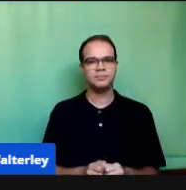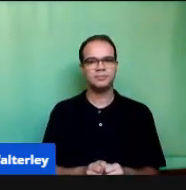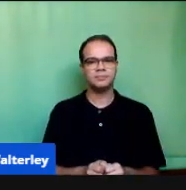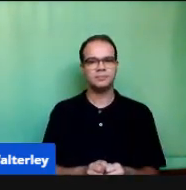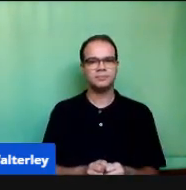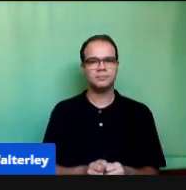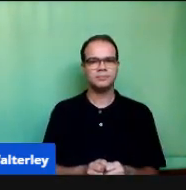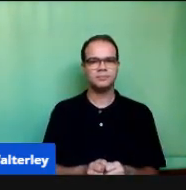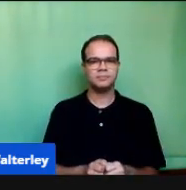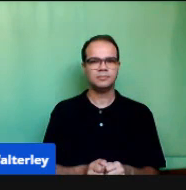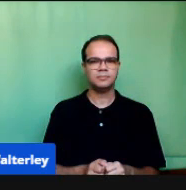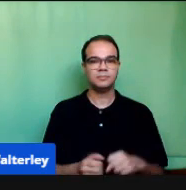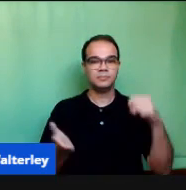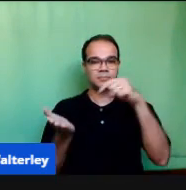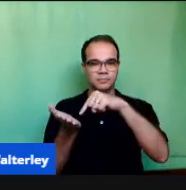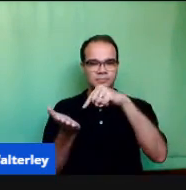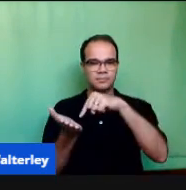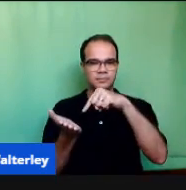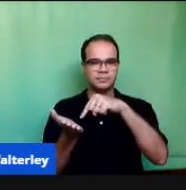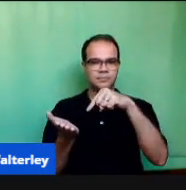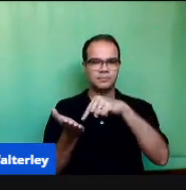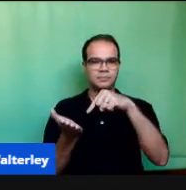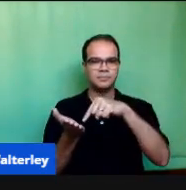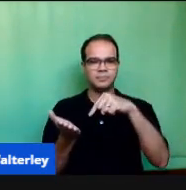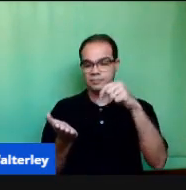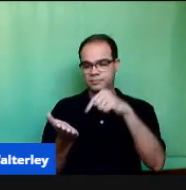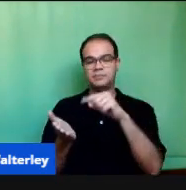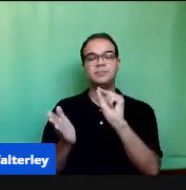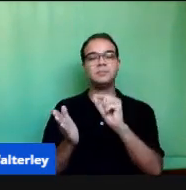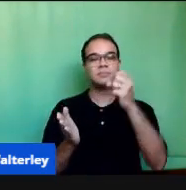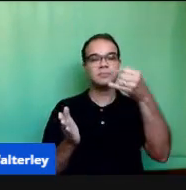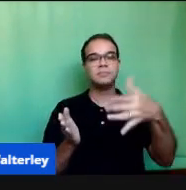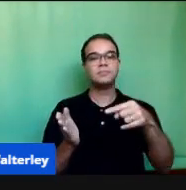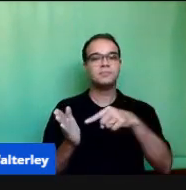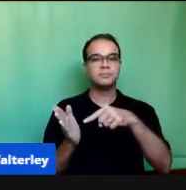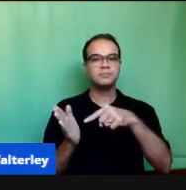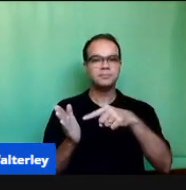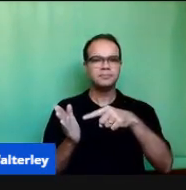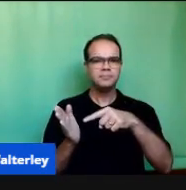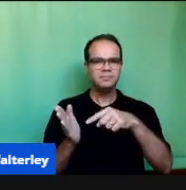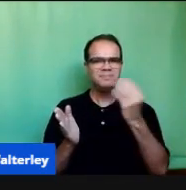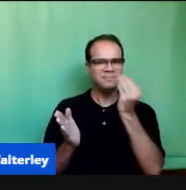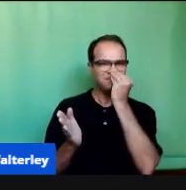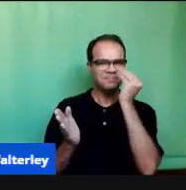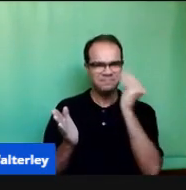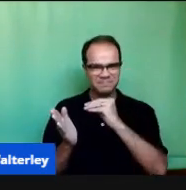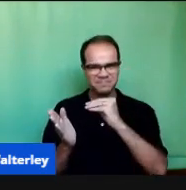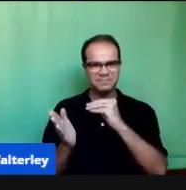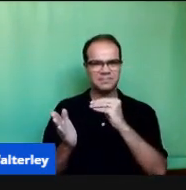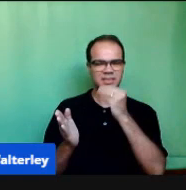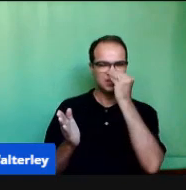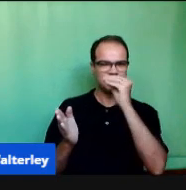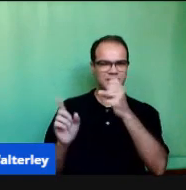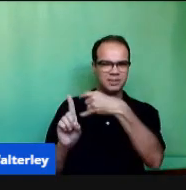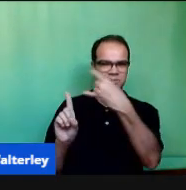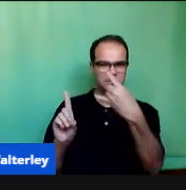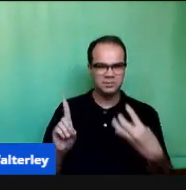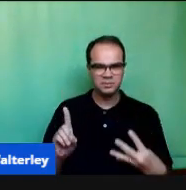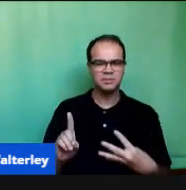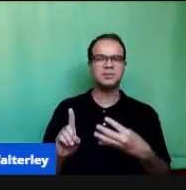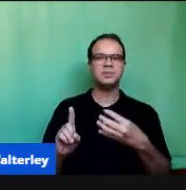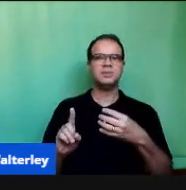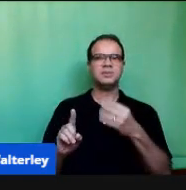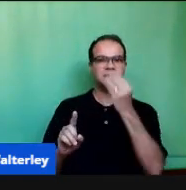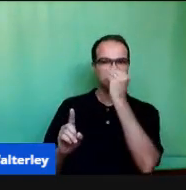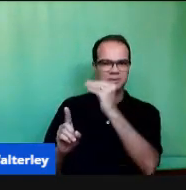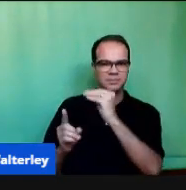cartilha de enfrentamento à violência LGBTfóbica, que traz um guia bem detalhado sobre como melhor compreender